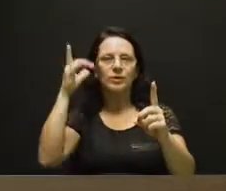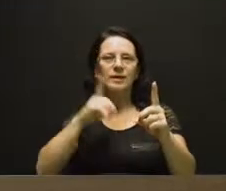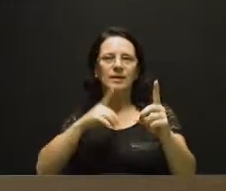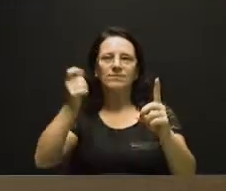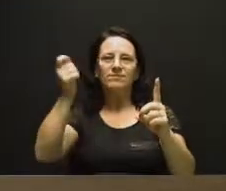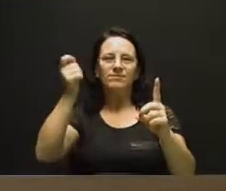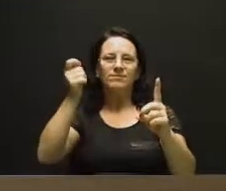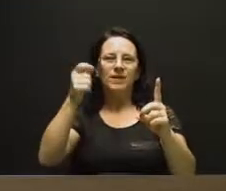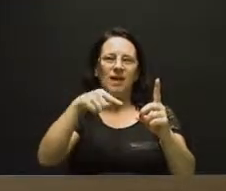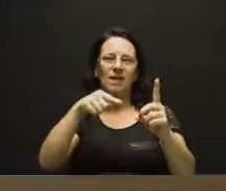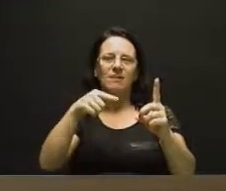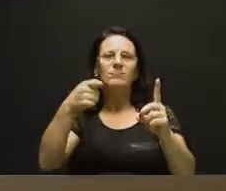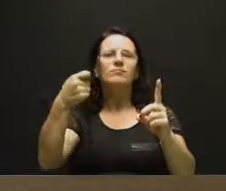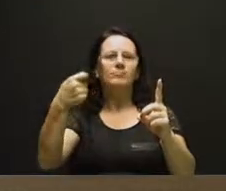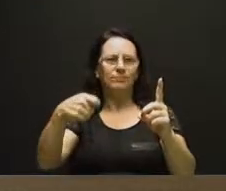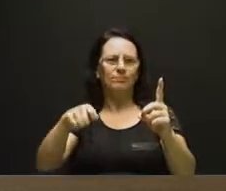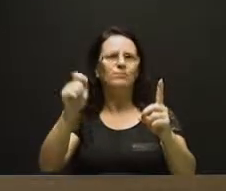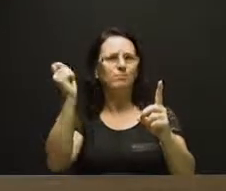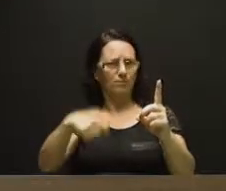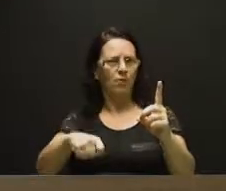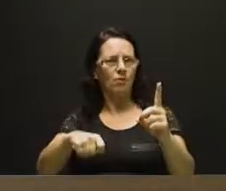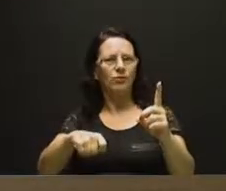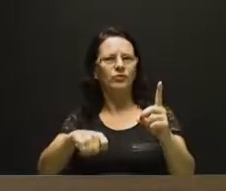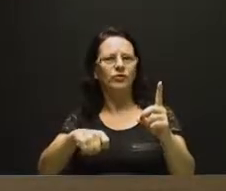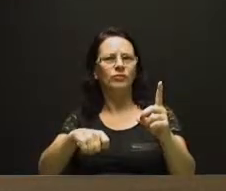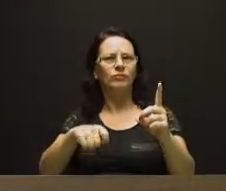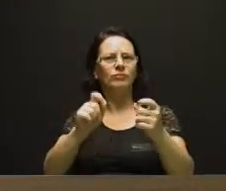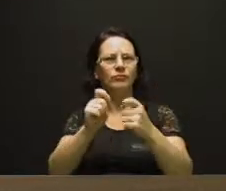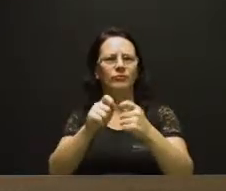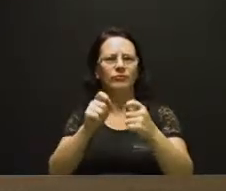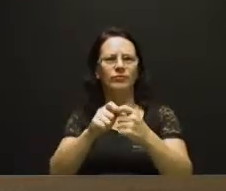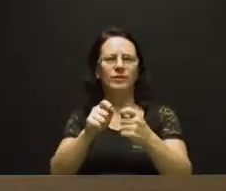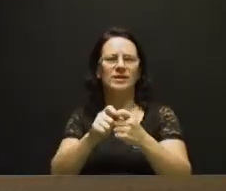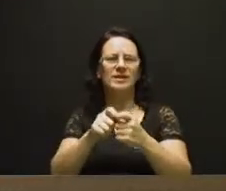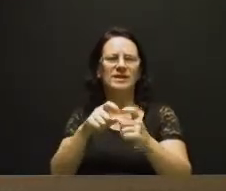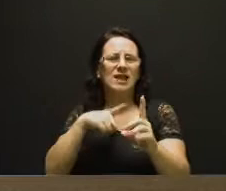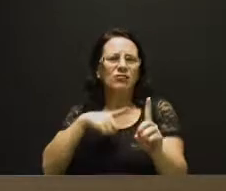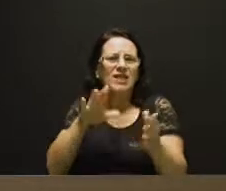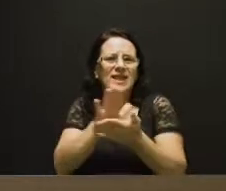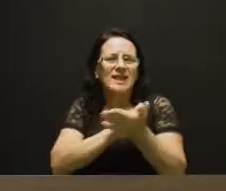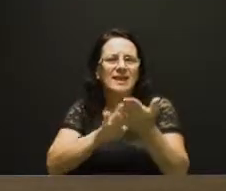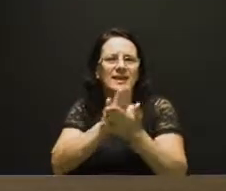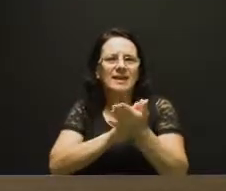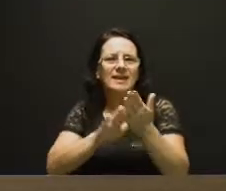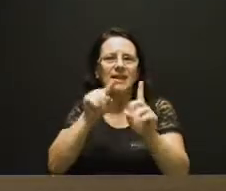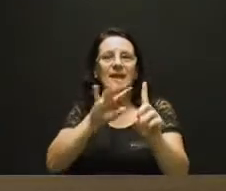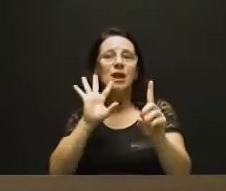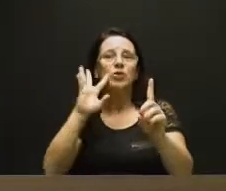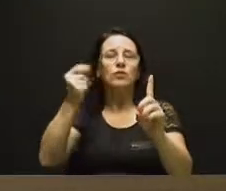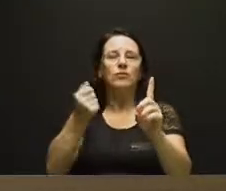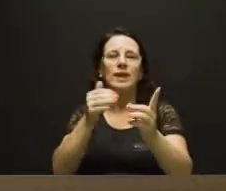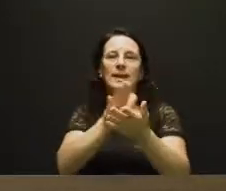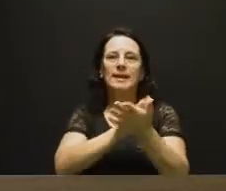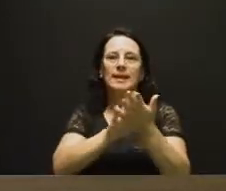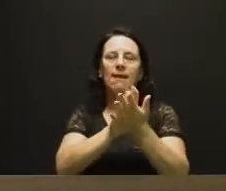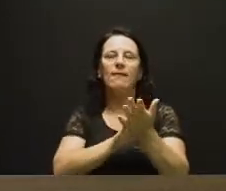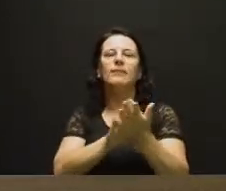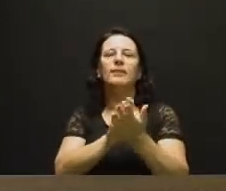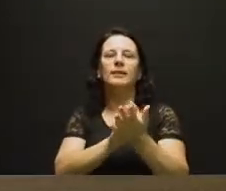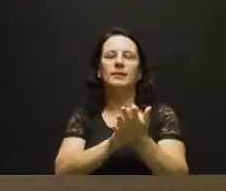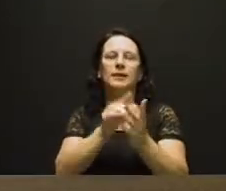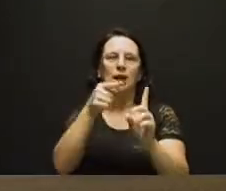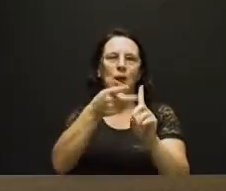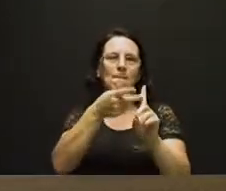incapaz uma pessoa com deficiência vai ser considerado incapaz se ela não tiver condição nenhuma de decidir por ela e não é o que a gente vê